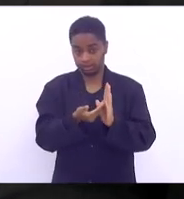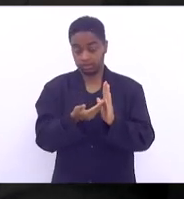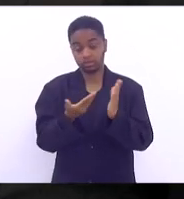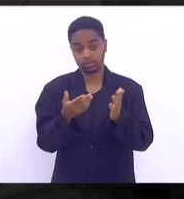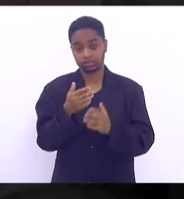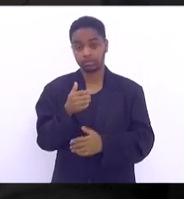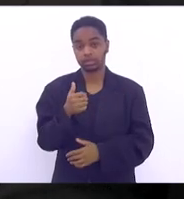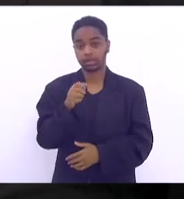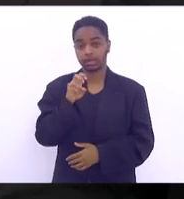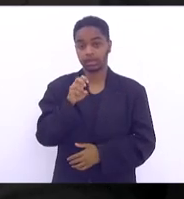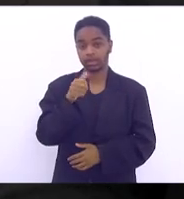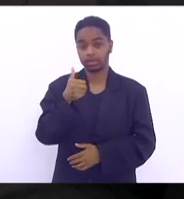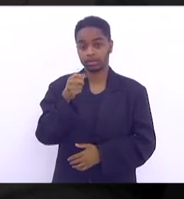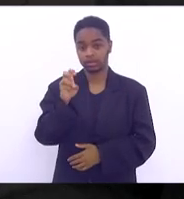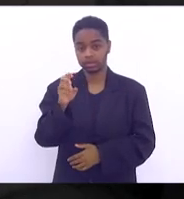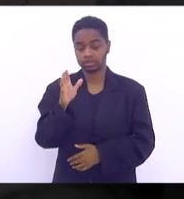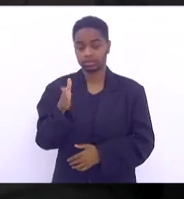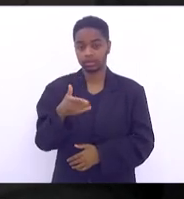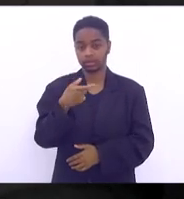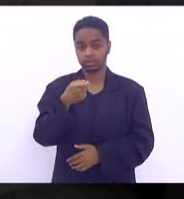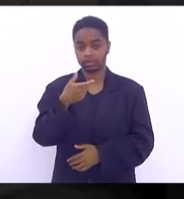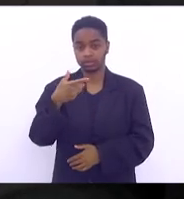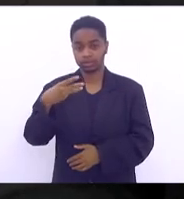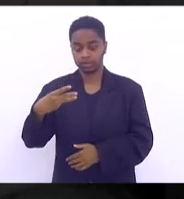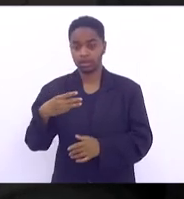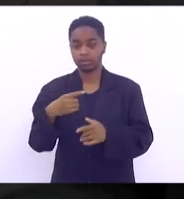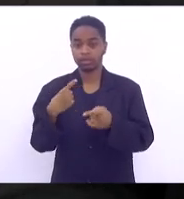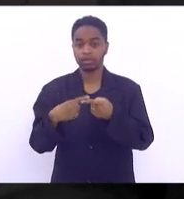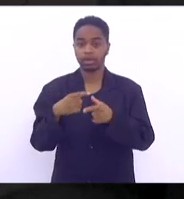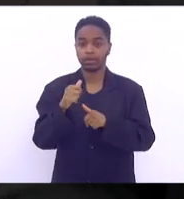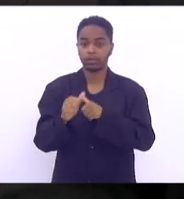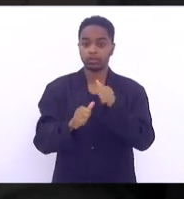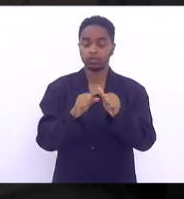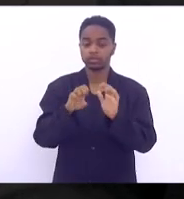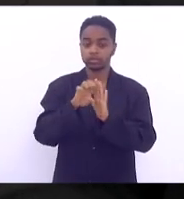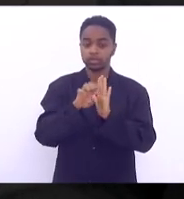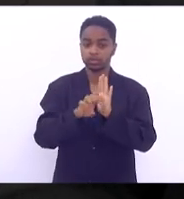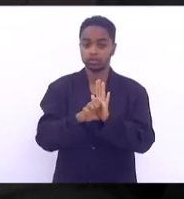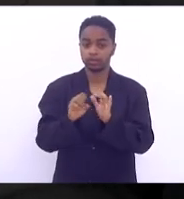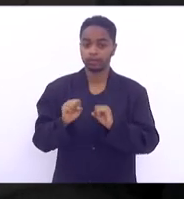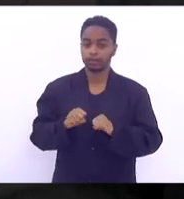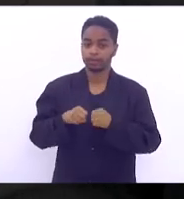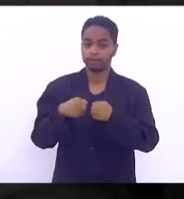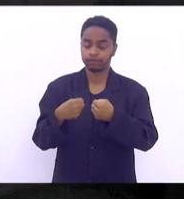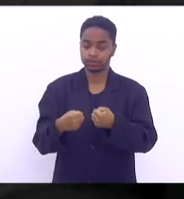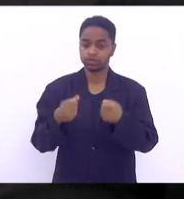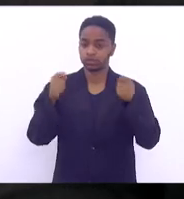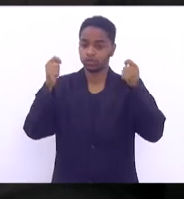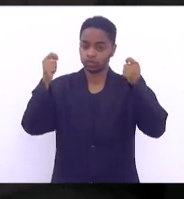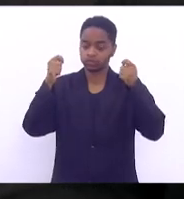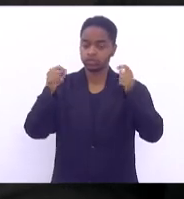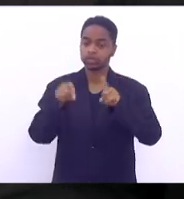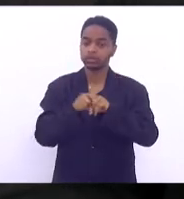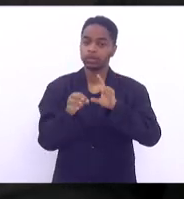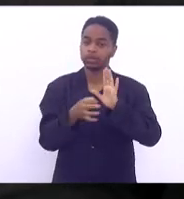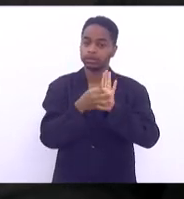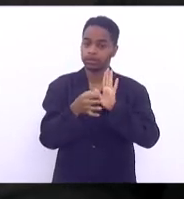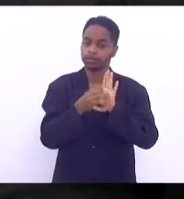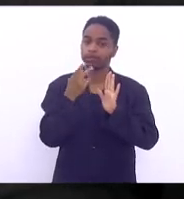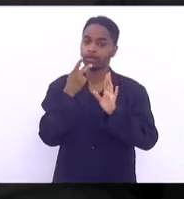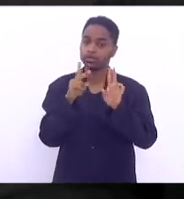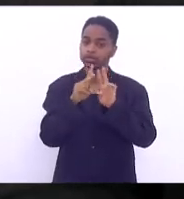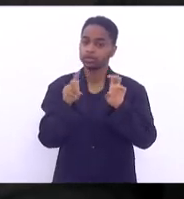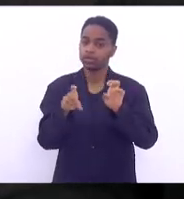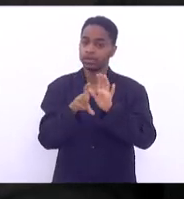PL 515/2023, que altera o Estatuto de Defesa do Torcedor, que o parecer também cita essa lei,